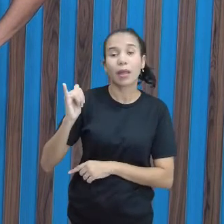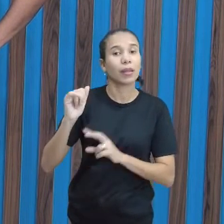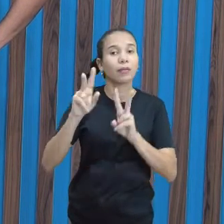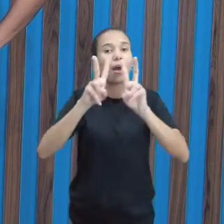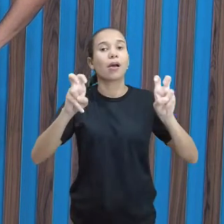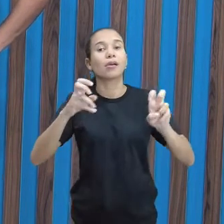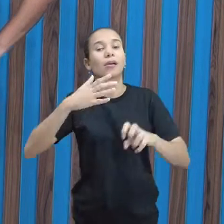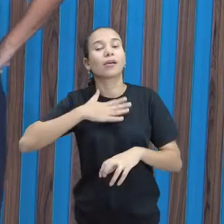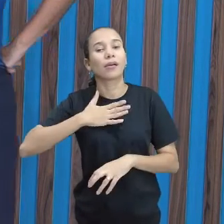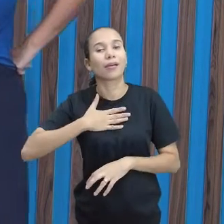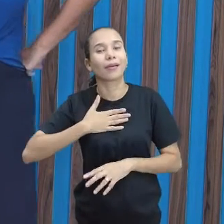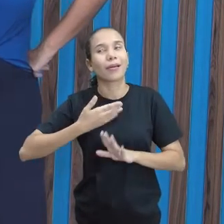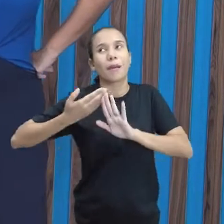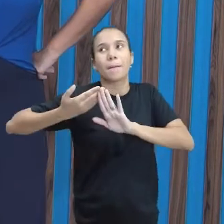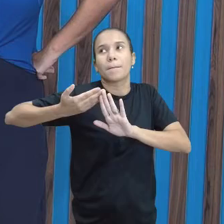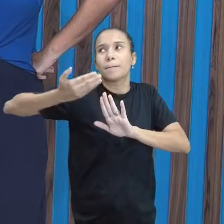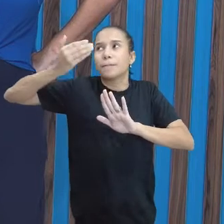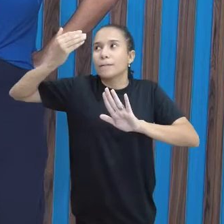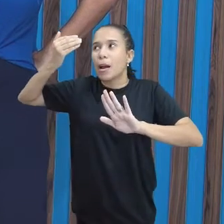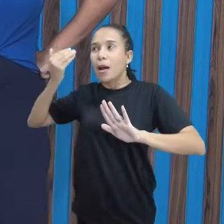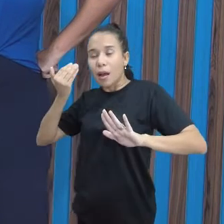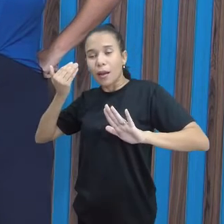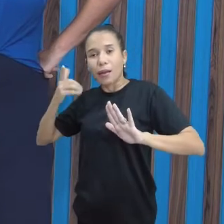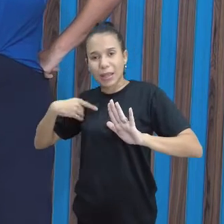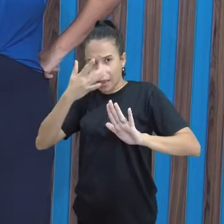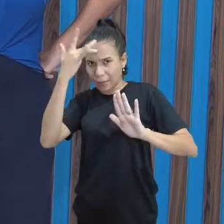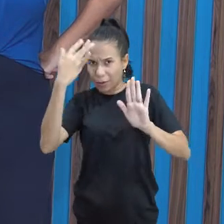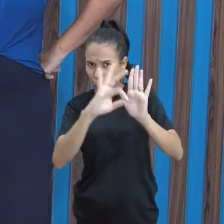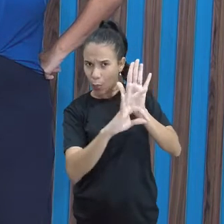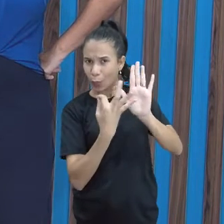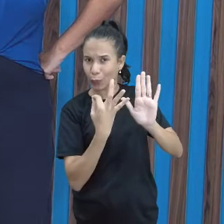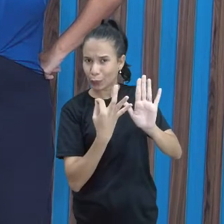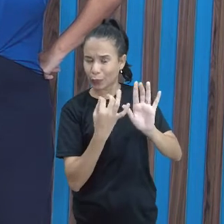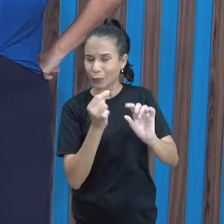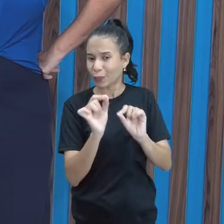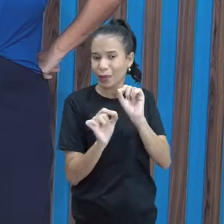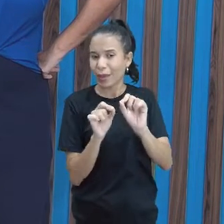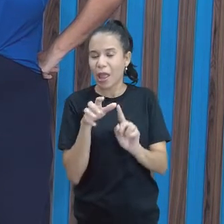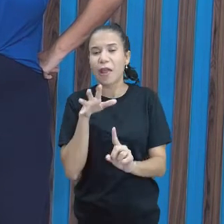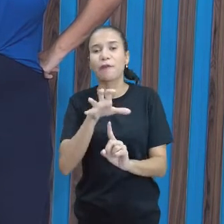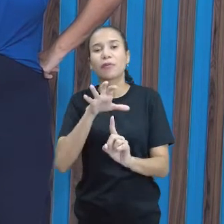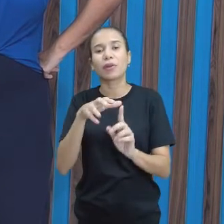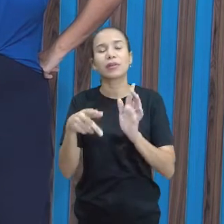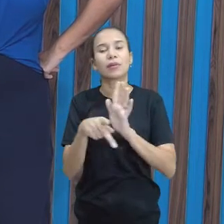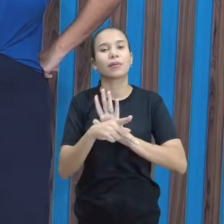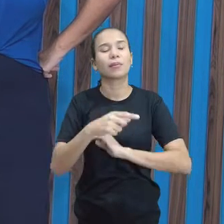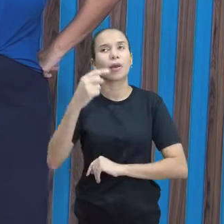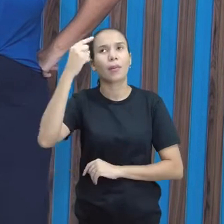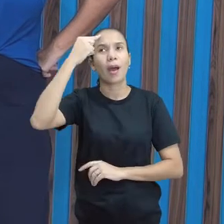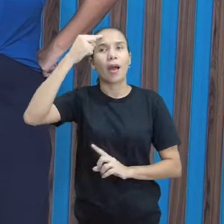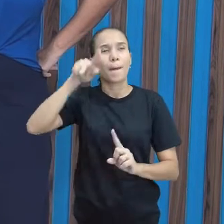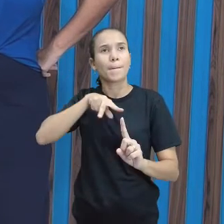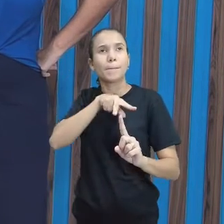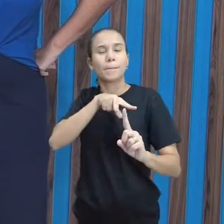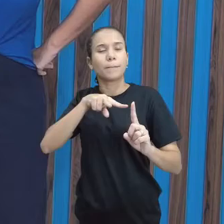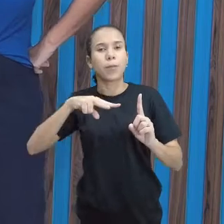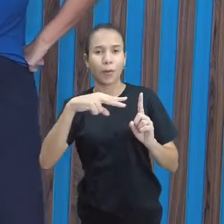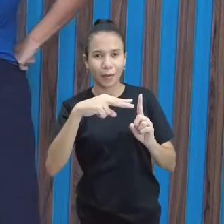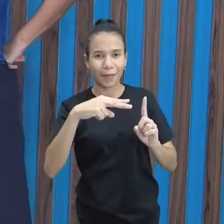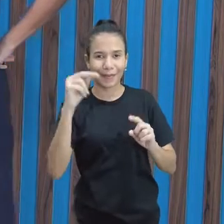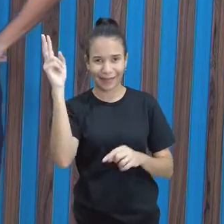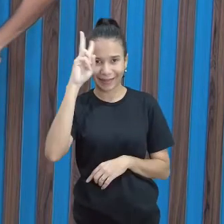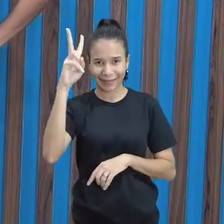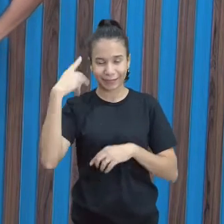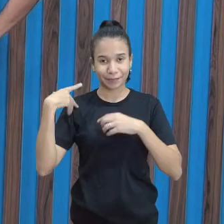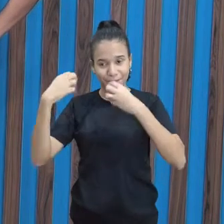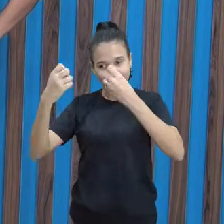né? Sobre um fato passado, cujo autor ele é influenciado pelo seu próprio ponto de vista. Lembra que eu